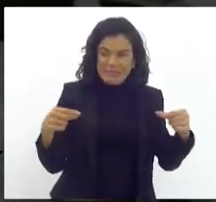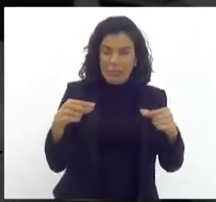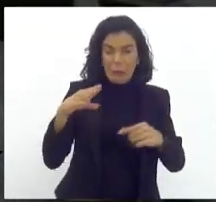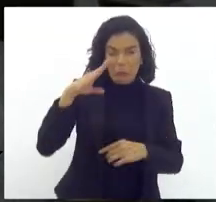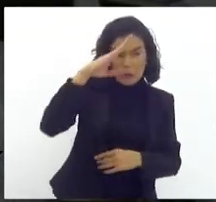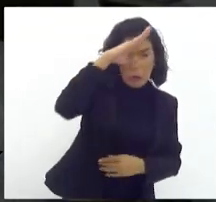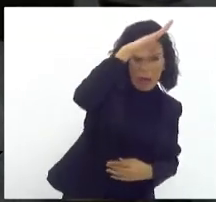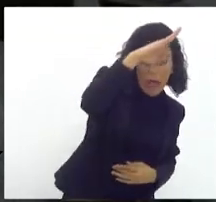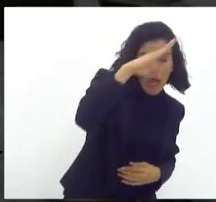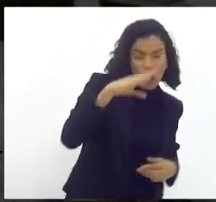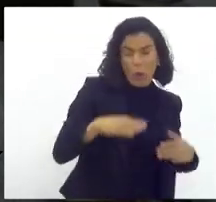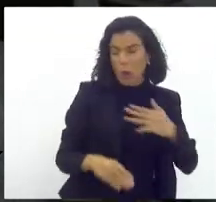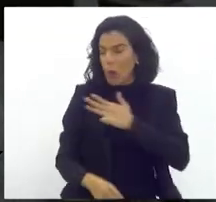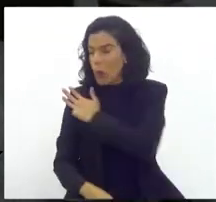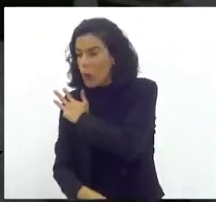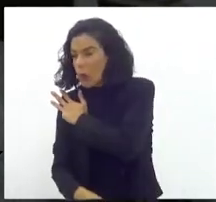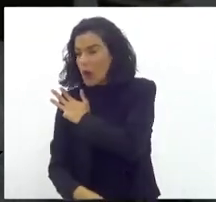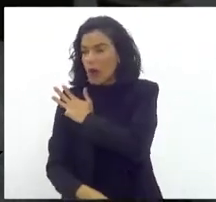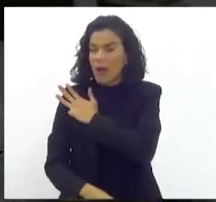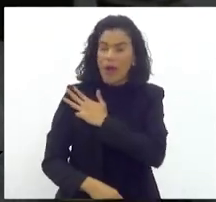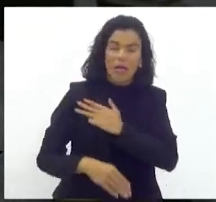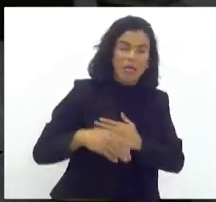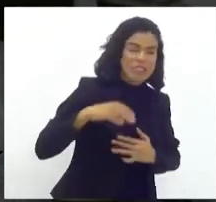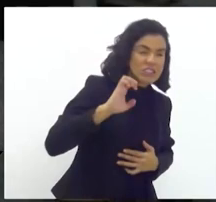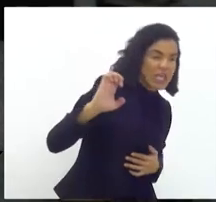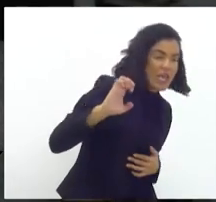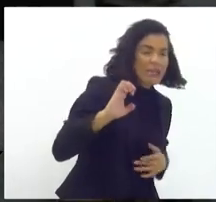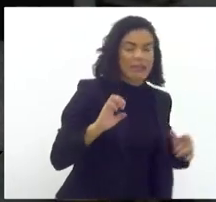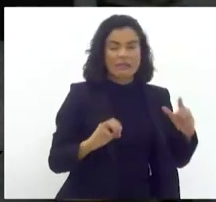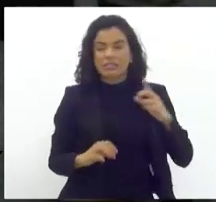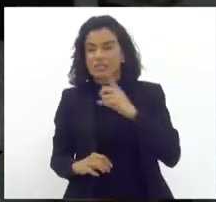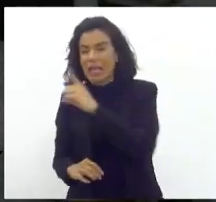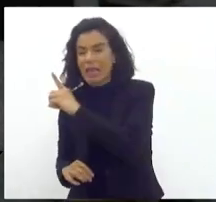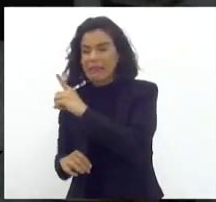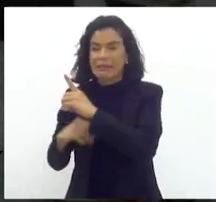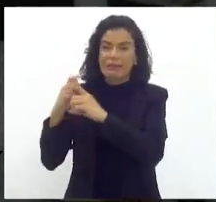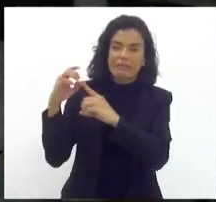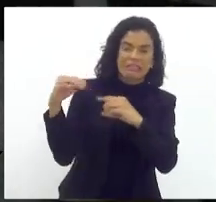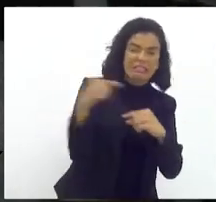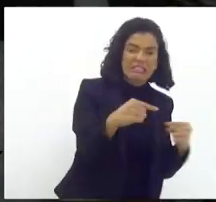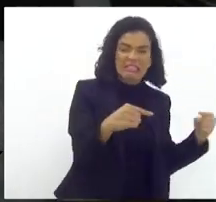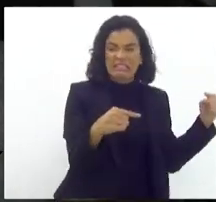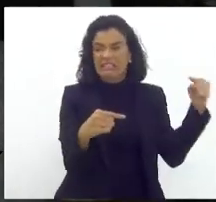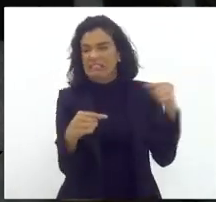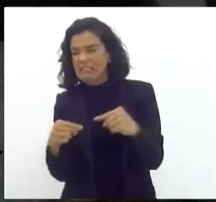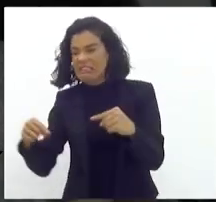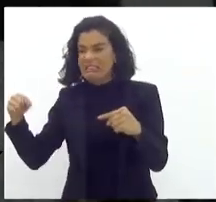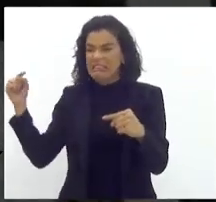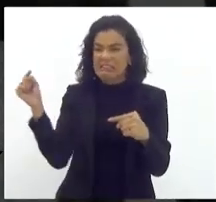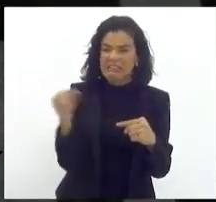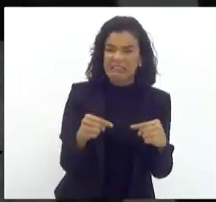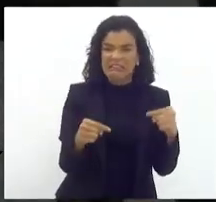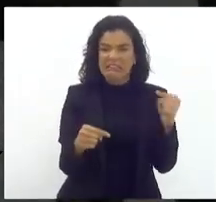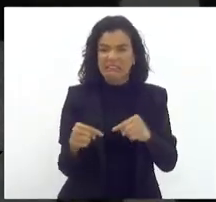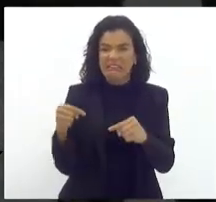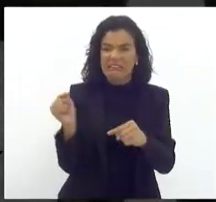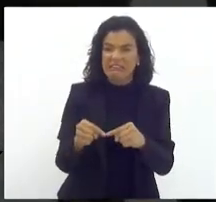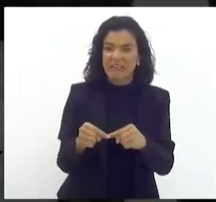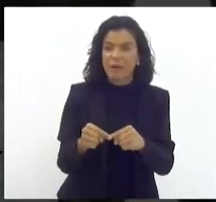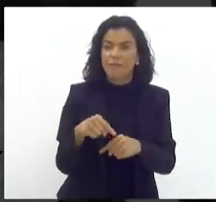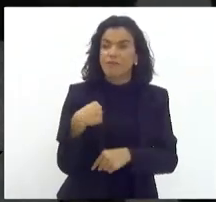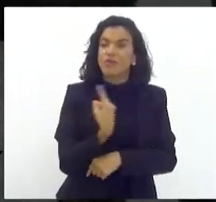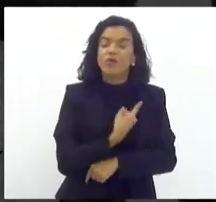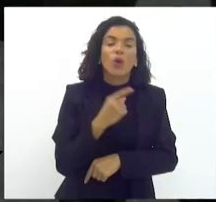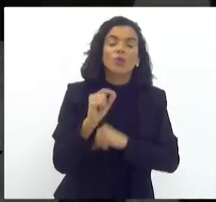bolsonaro versus Lula esquerda direita extrema direita contra extrema esquerda nós vamos